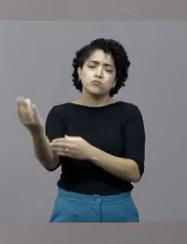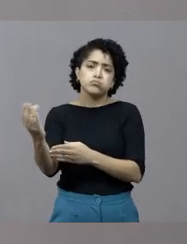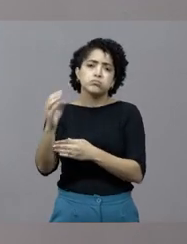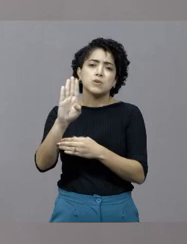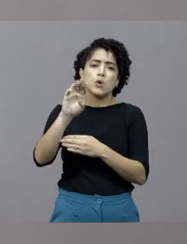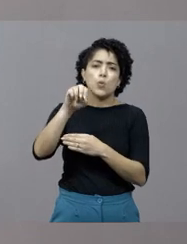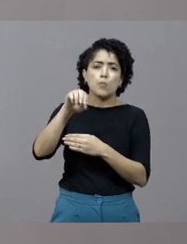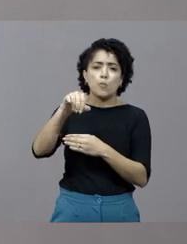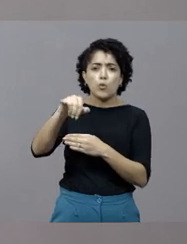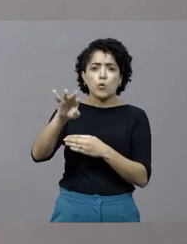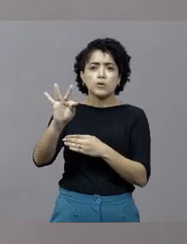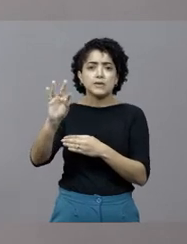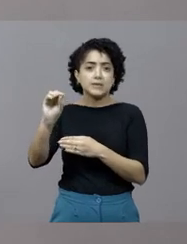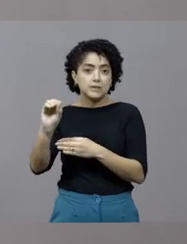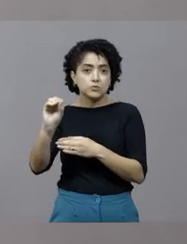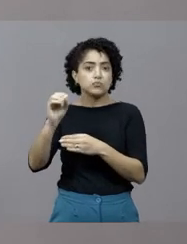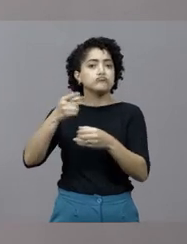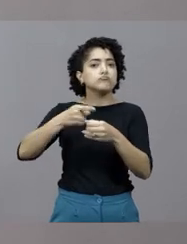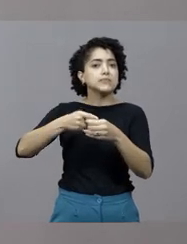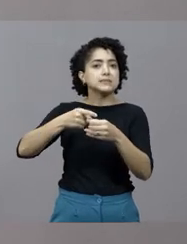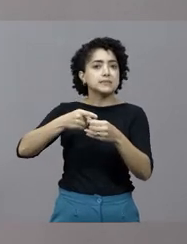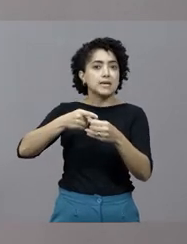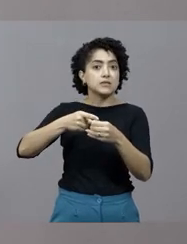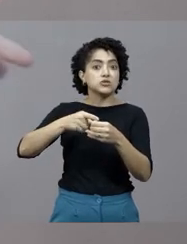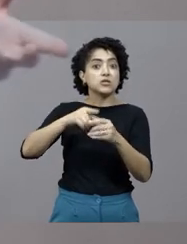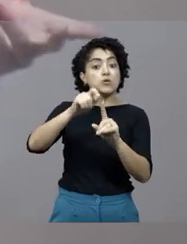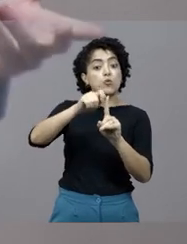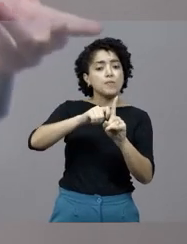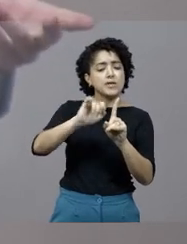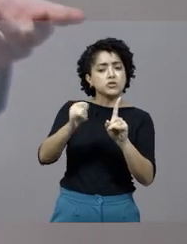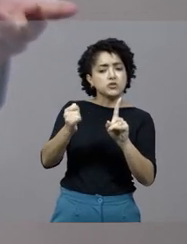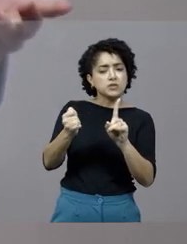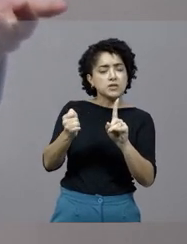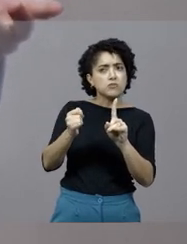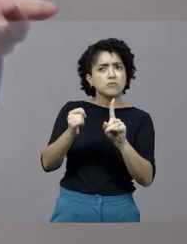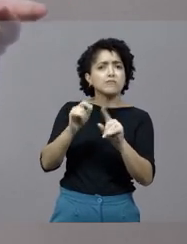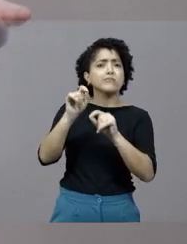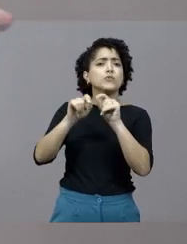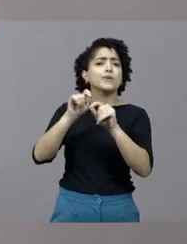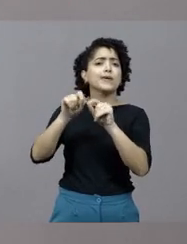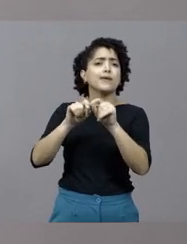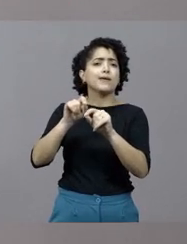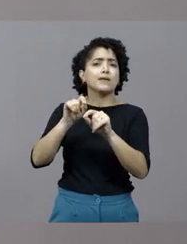Mato Grosso do Sul, como foi em janeiro. O que ela foi fazer em Bonito?